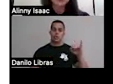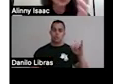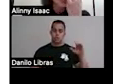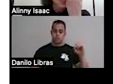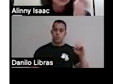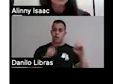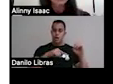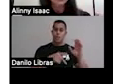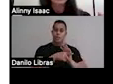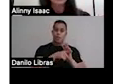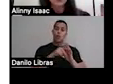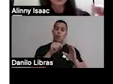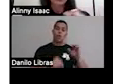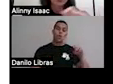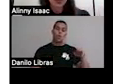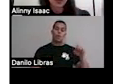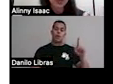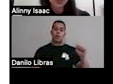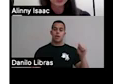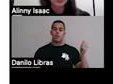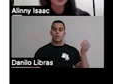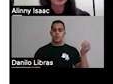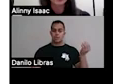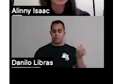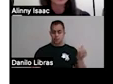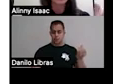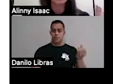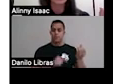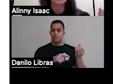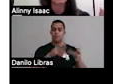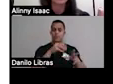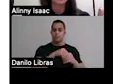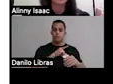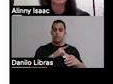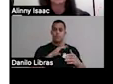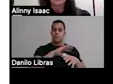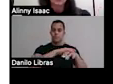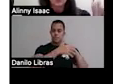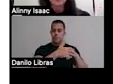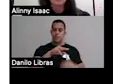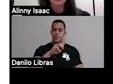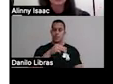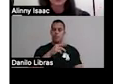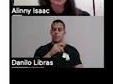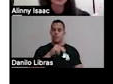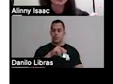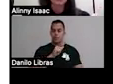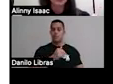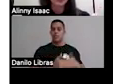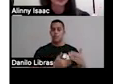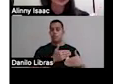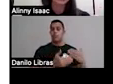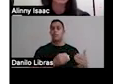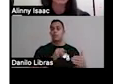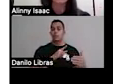família ômega 6. Então, esses ácidos graxos eles vão estar presentes na membrana, como eu tinha mencionado anteriormente. Ao acontecer um estímulo,